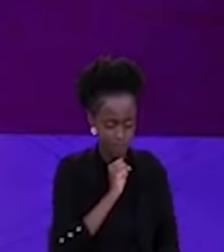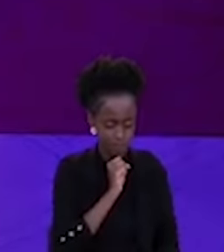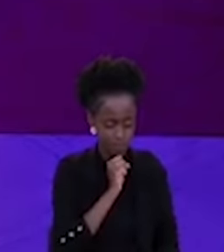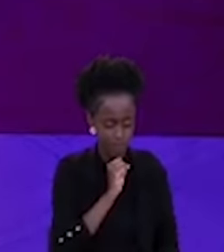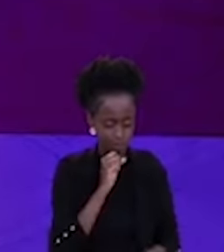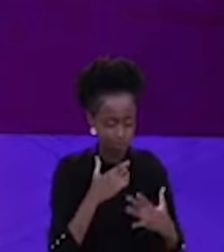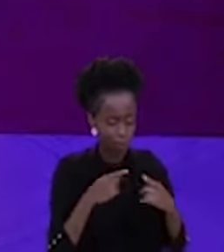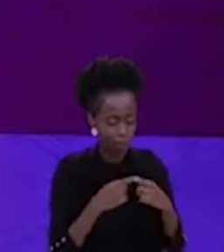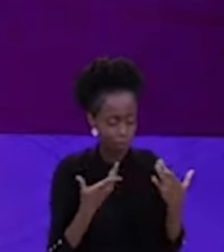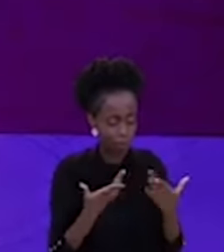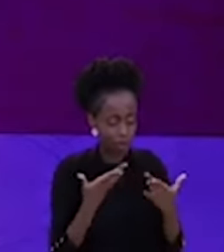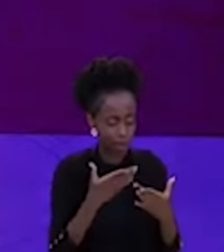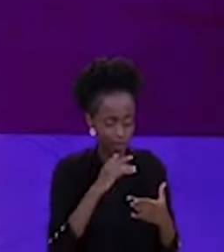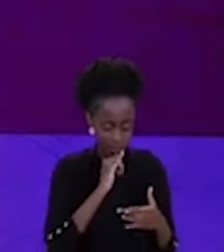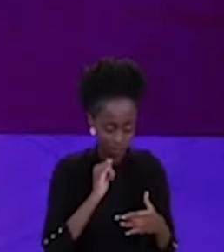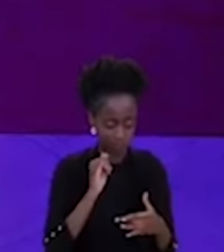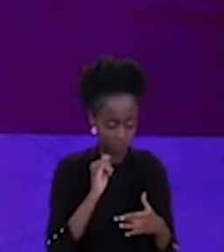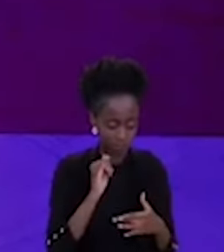Mas agora ele está aí dizendo para ti: